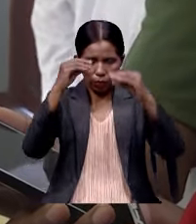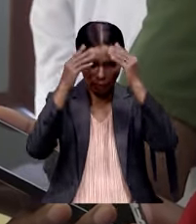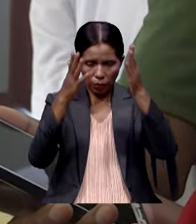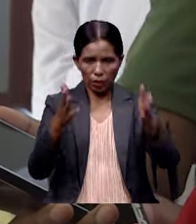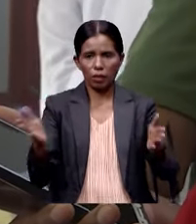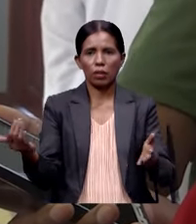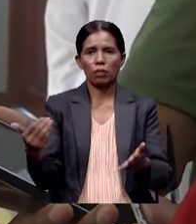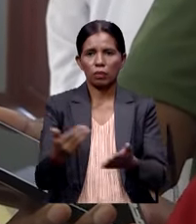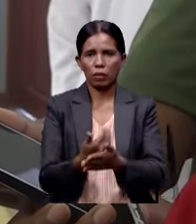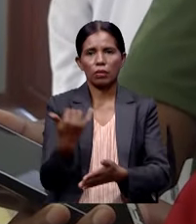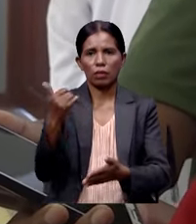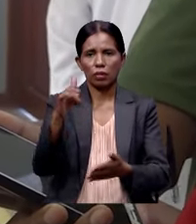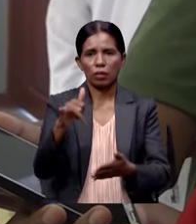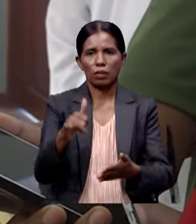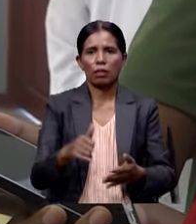be